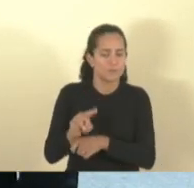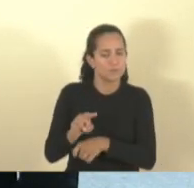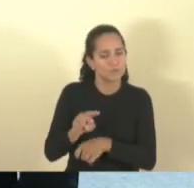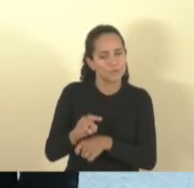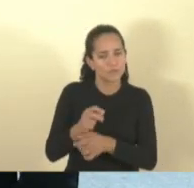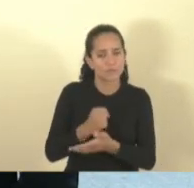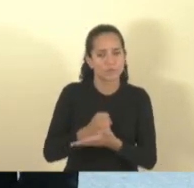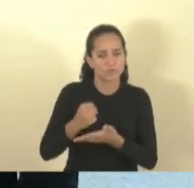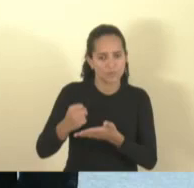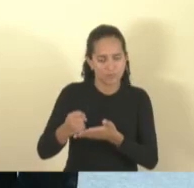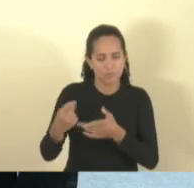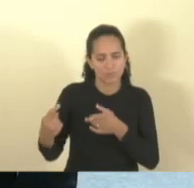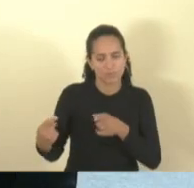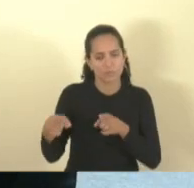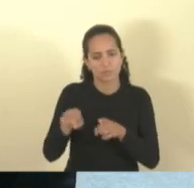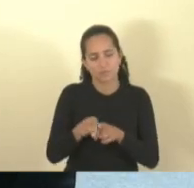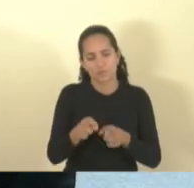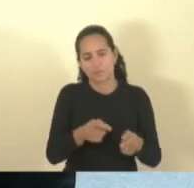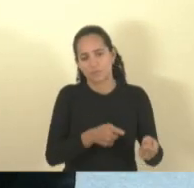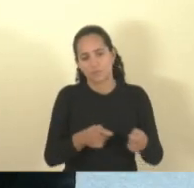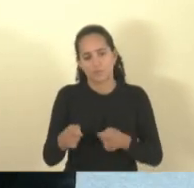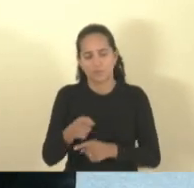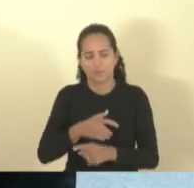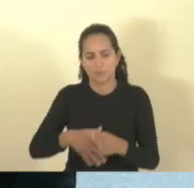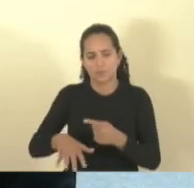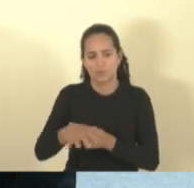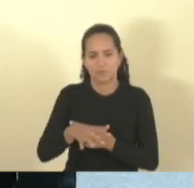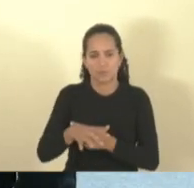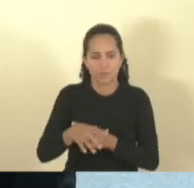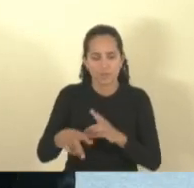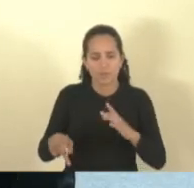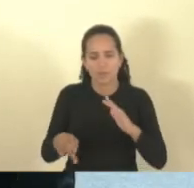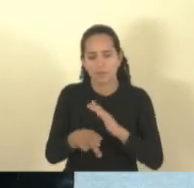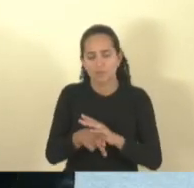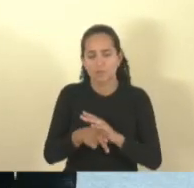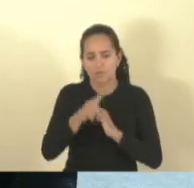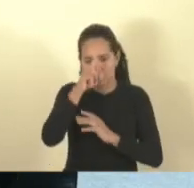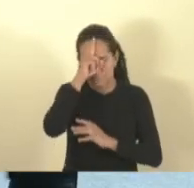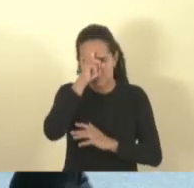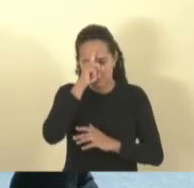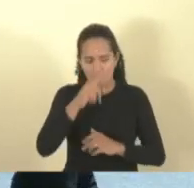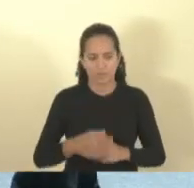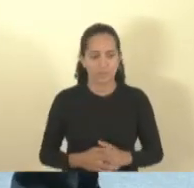de contratos e convênios com organizações sociais e Fundação Hospitalar.